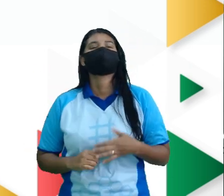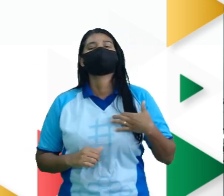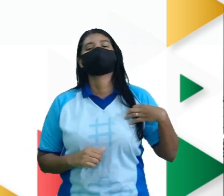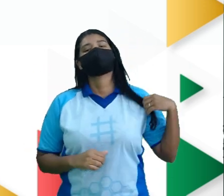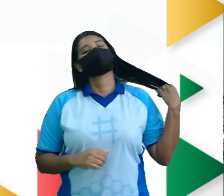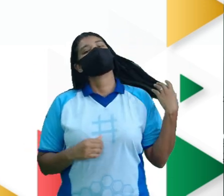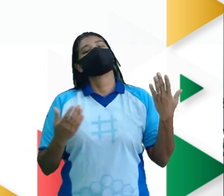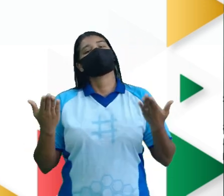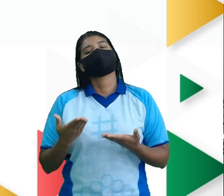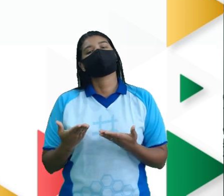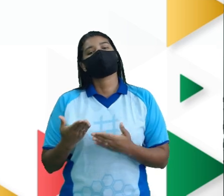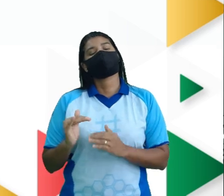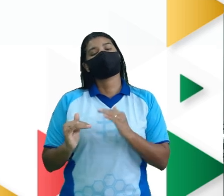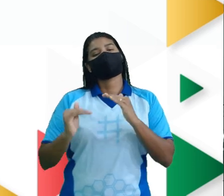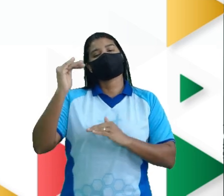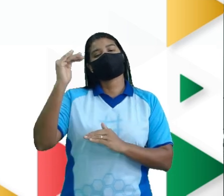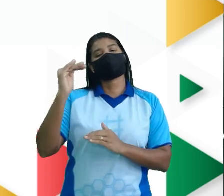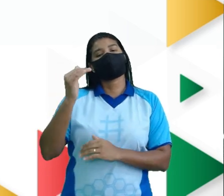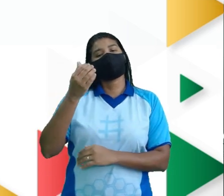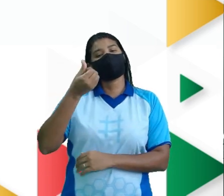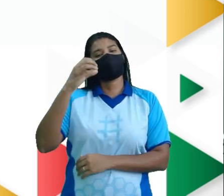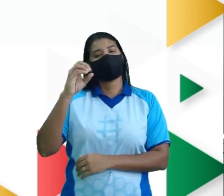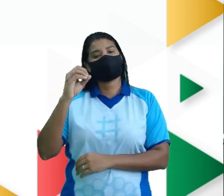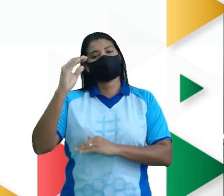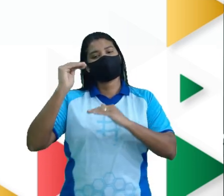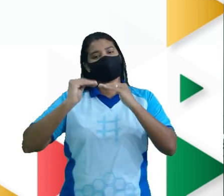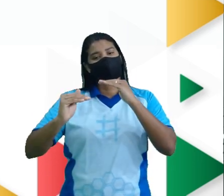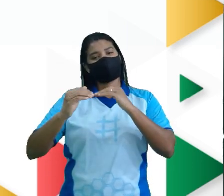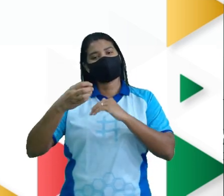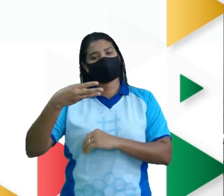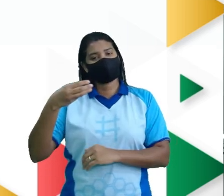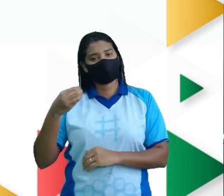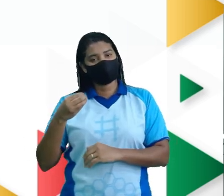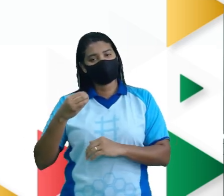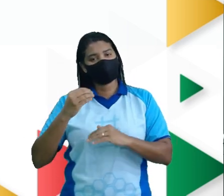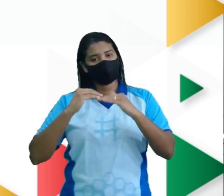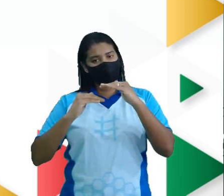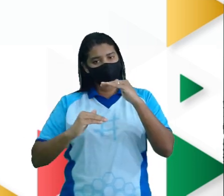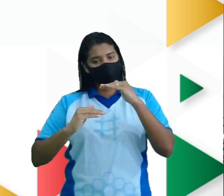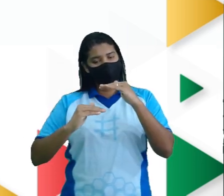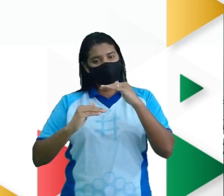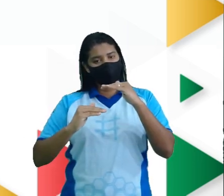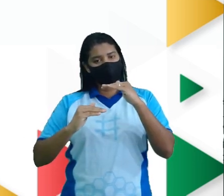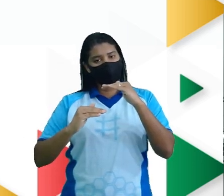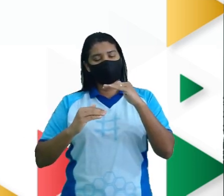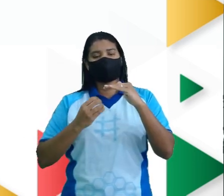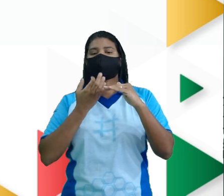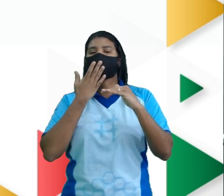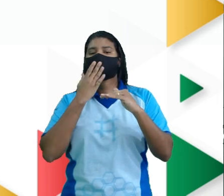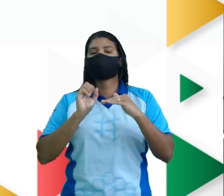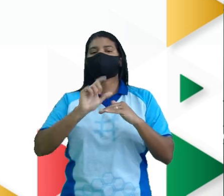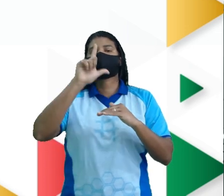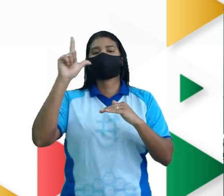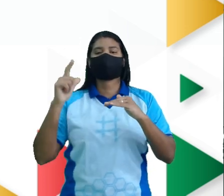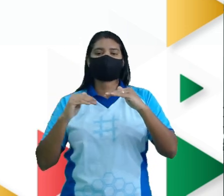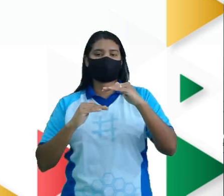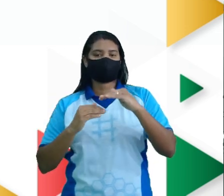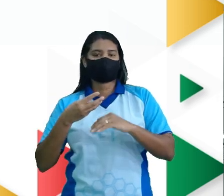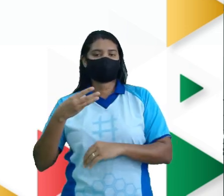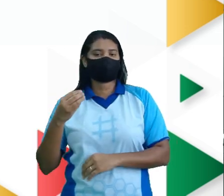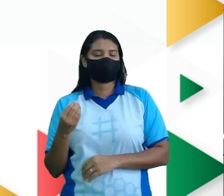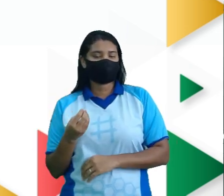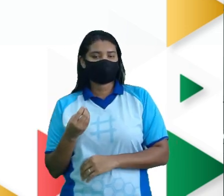parte superior 60 graus, a parte inferior 30 graus. A parte inferior que a gente fala aí, esse em azul, nós falamos, né,